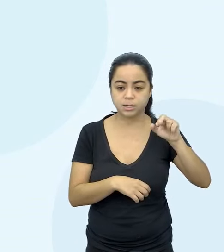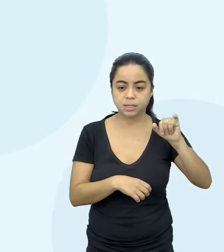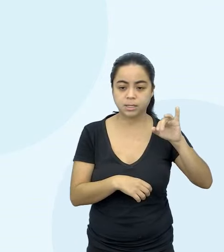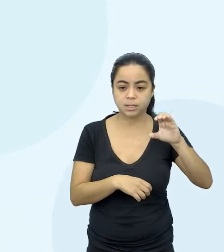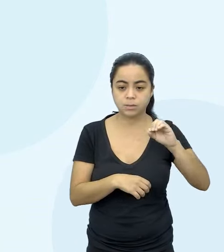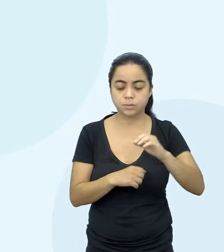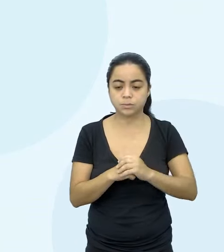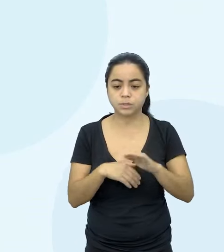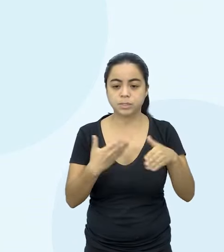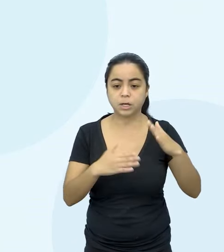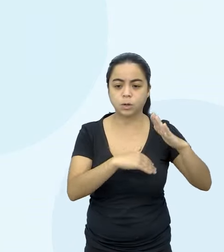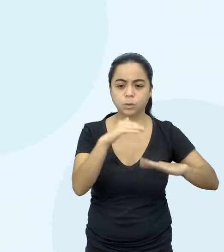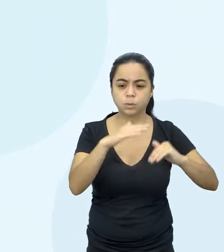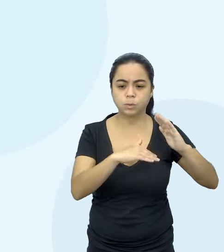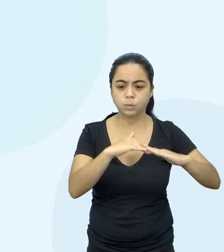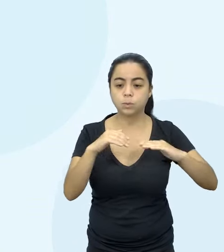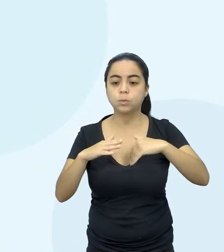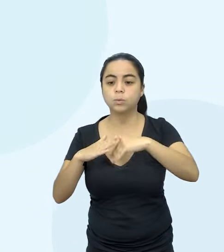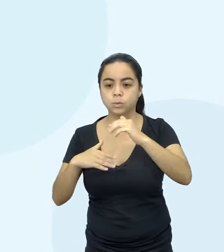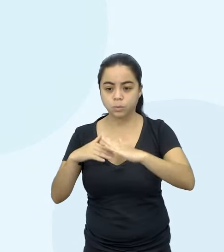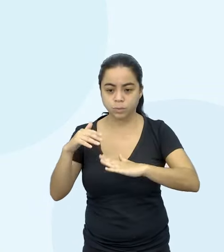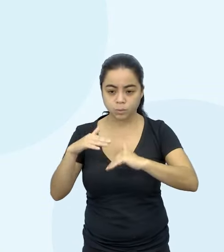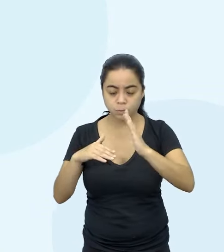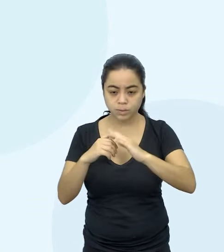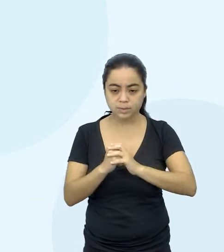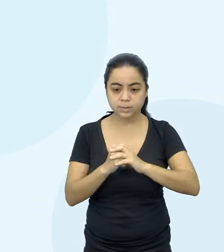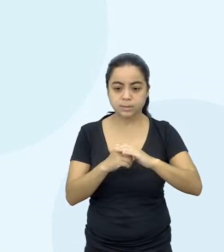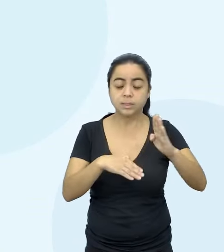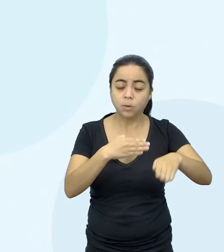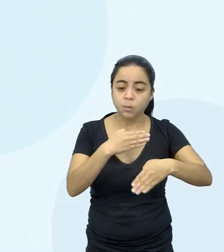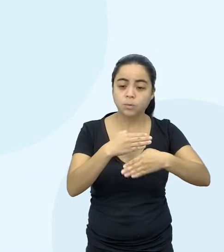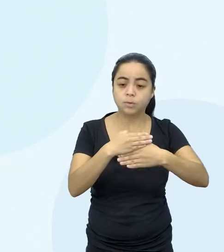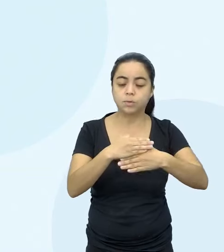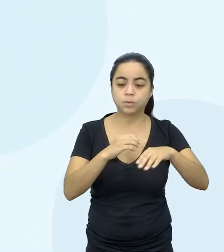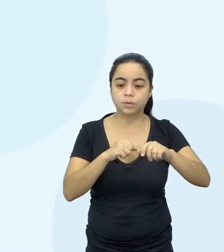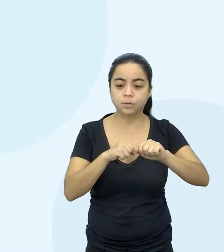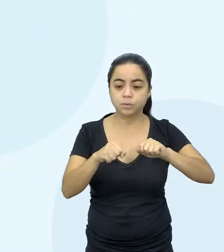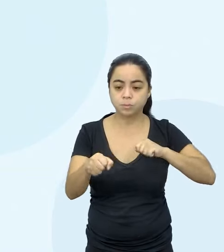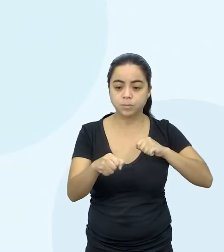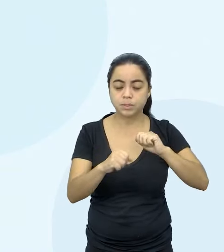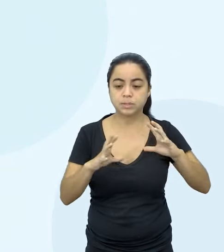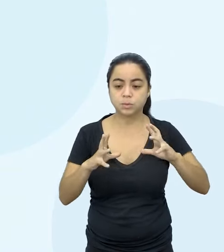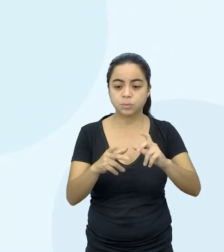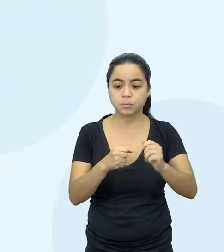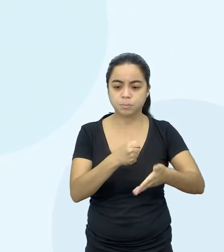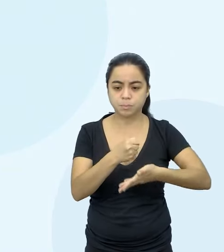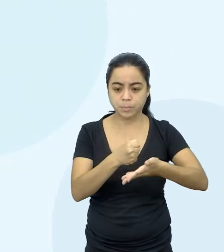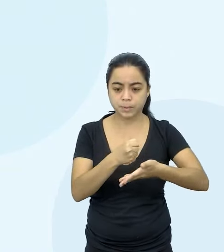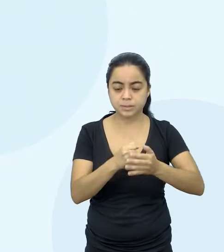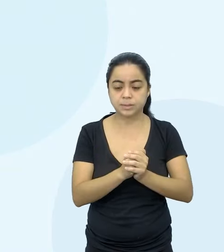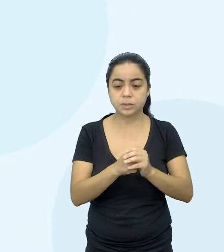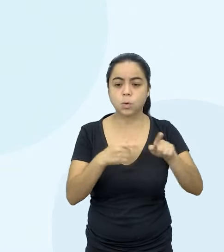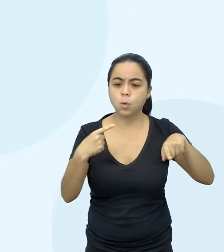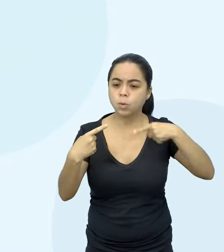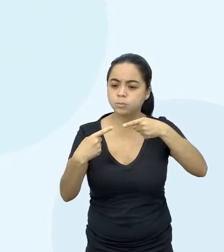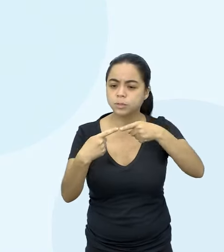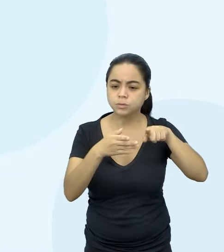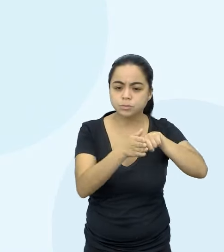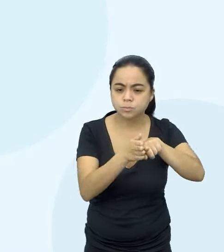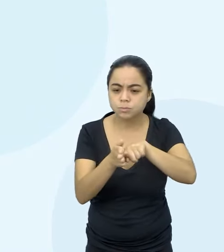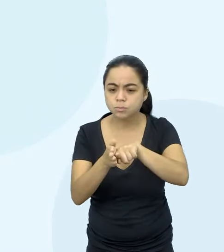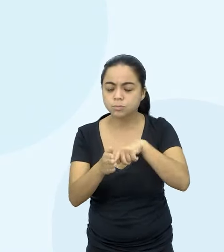ele trabalha as duas habilidades, né? Então, ele está reforçando a formação geral básica. O objetivo dele é a investigação